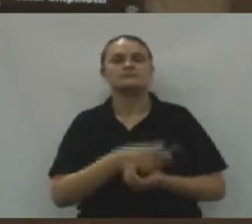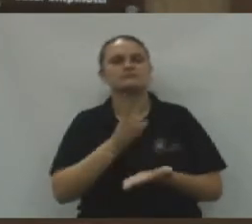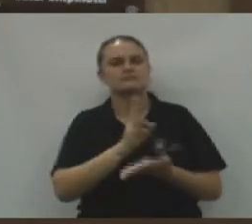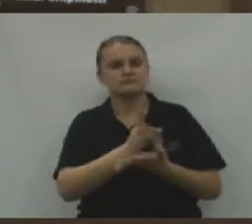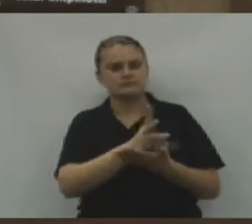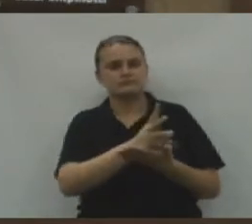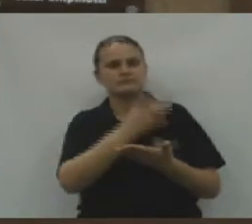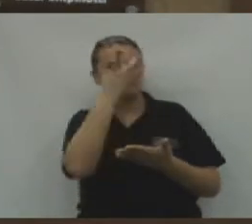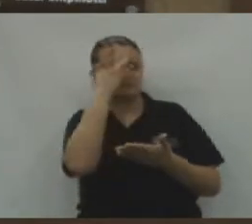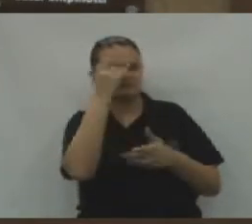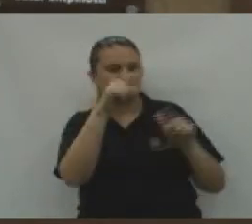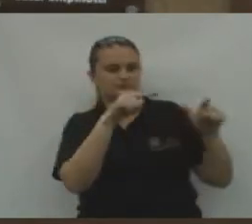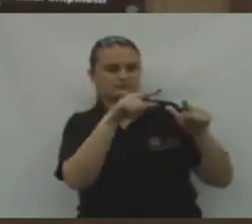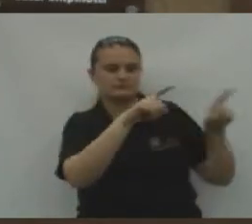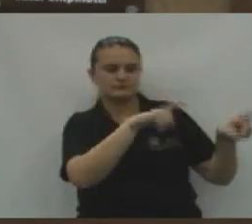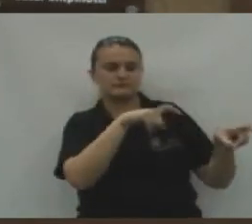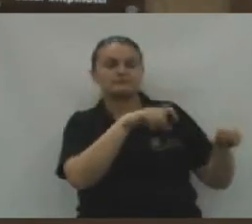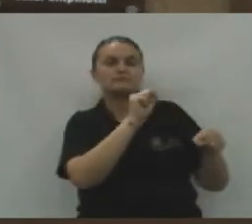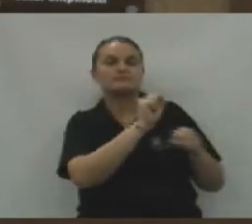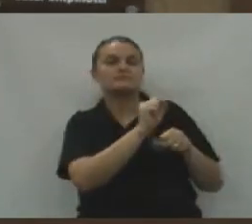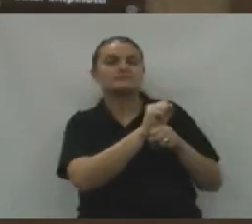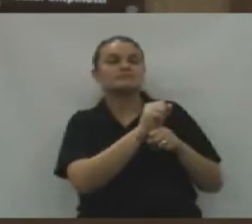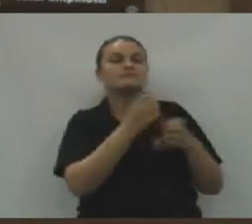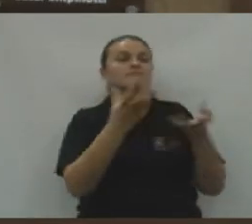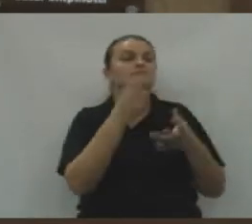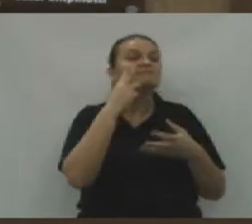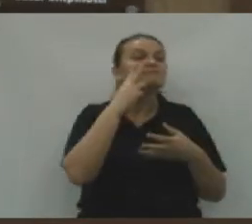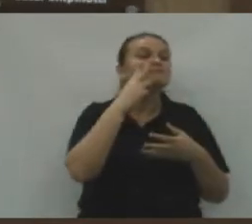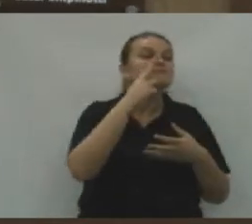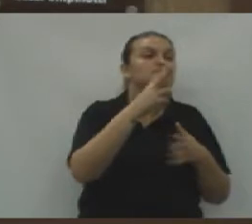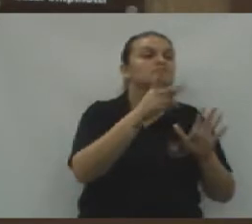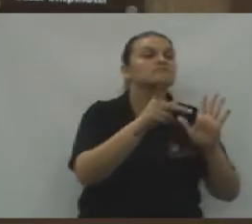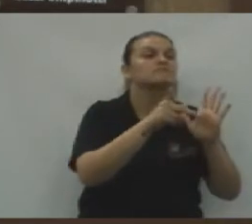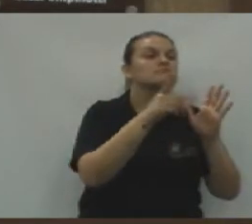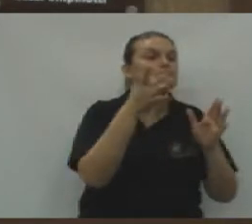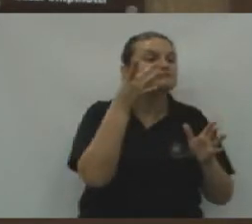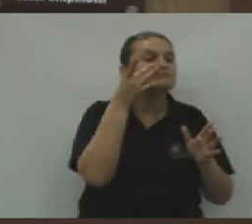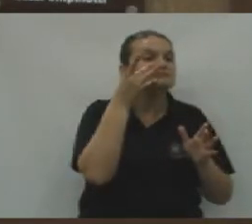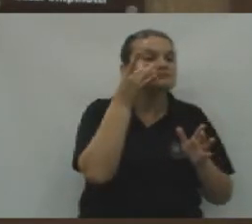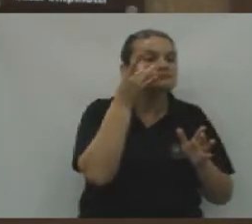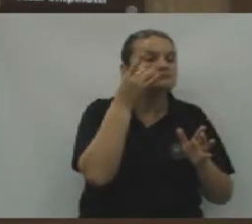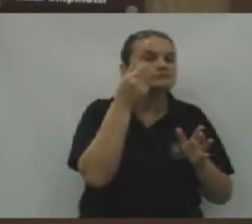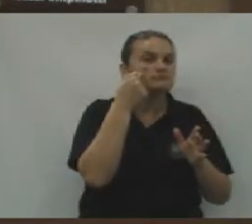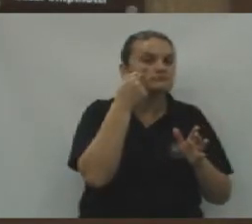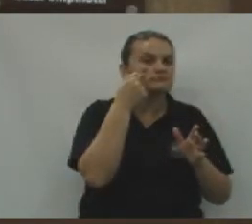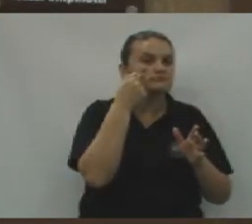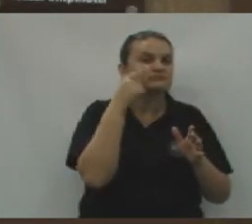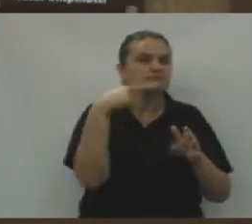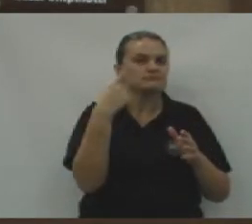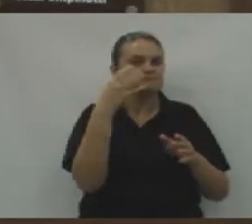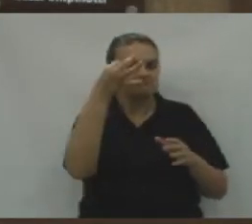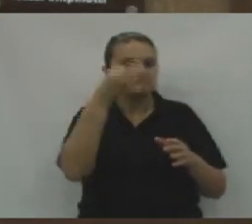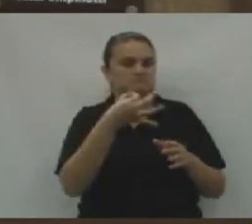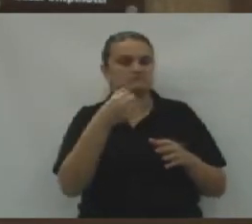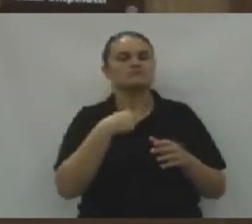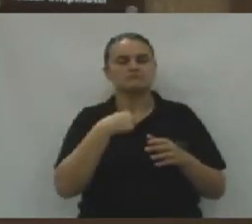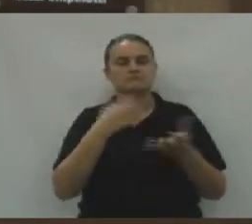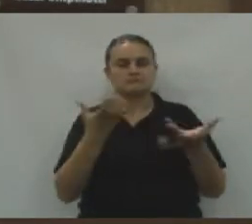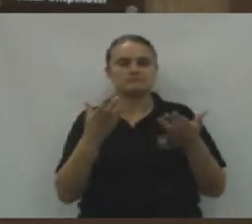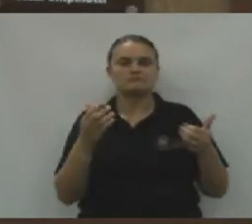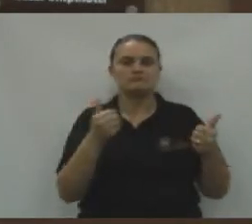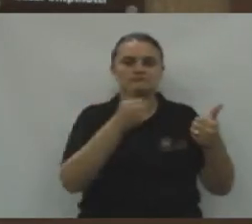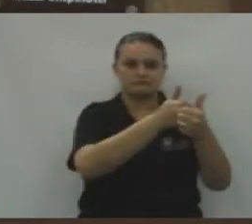produtor espera ver uma propriedade dando certo, aquilo que eu falei, é uma metodologia até da extensão rural, a gente